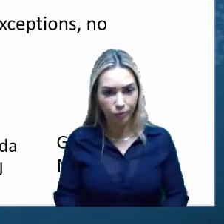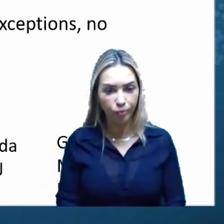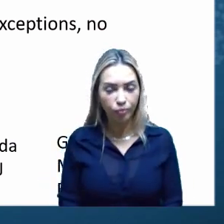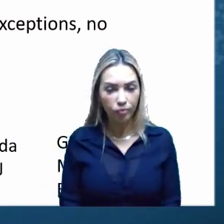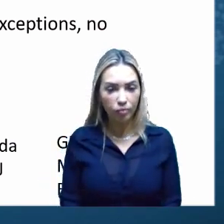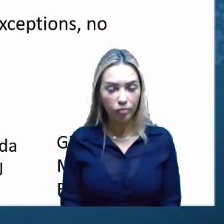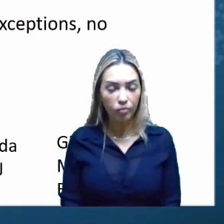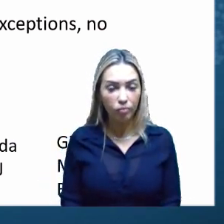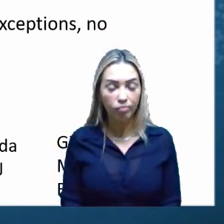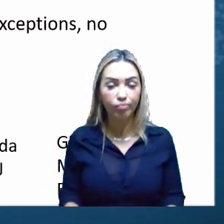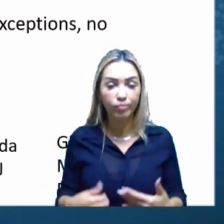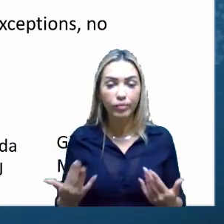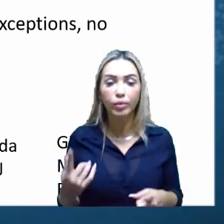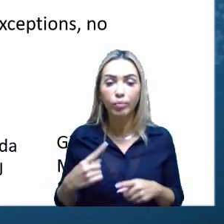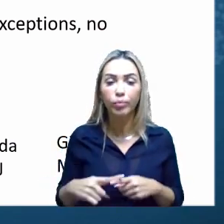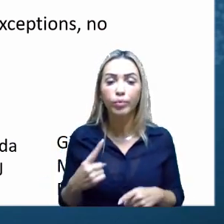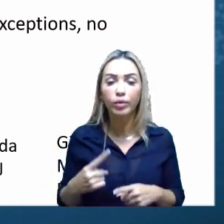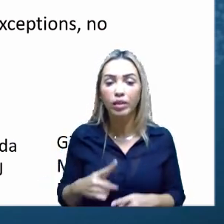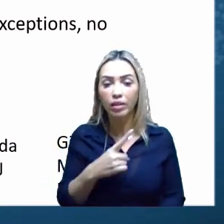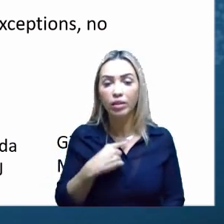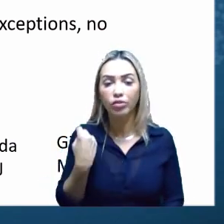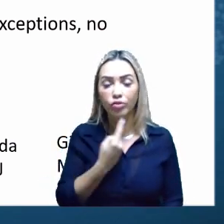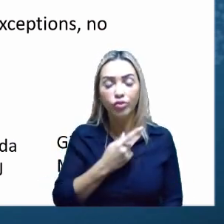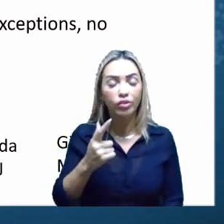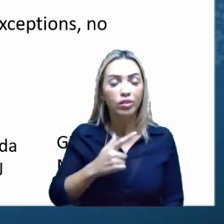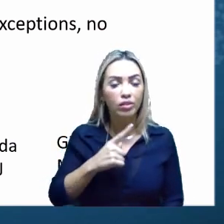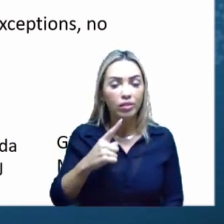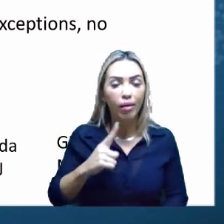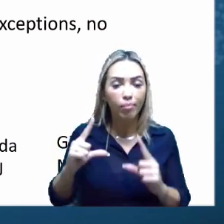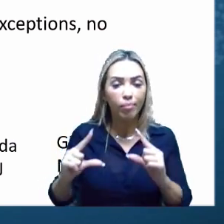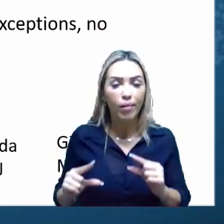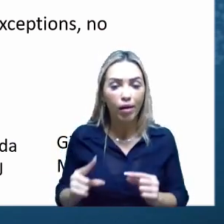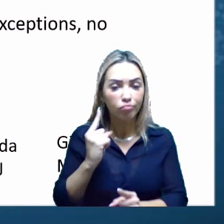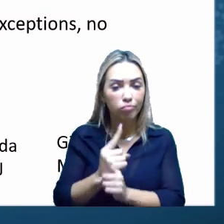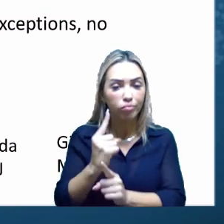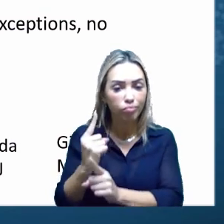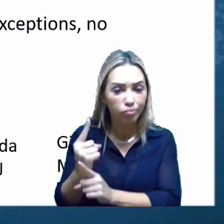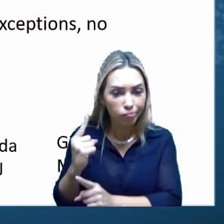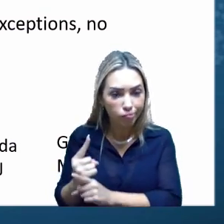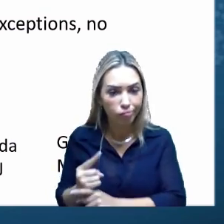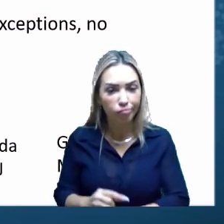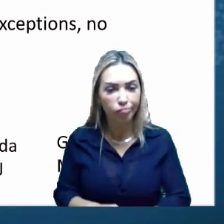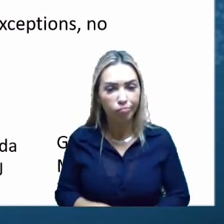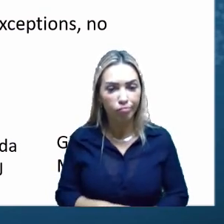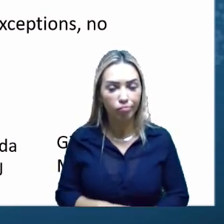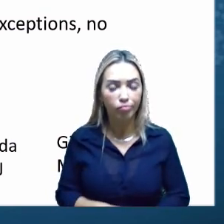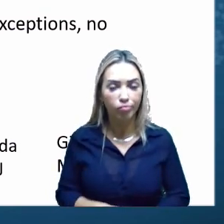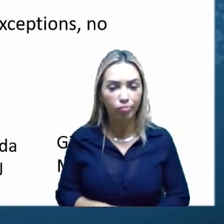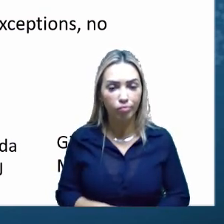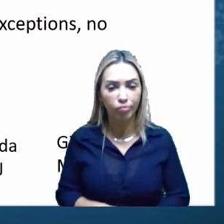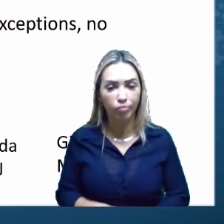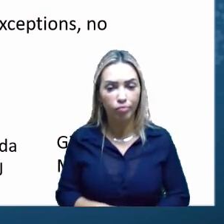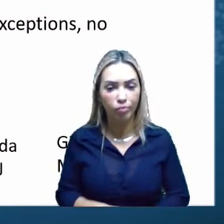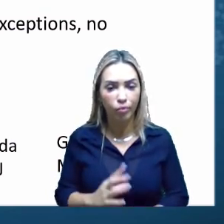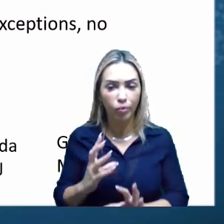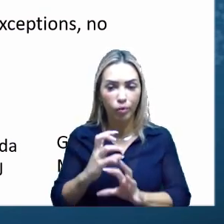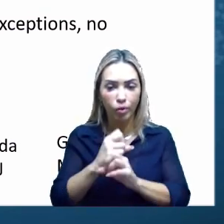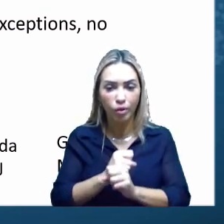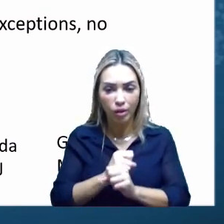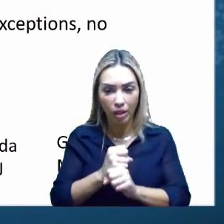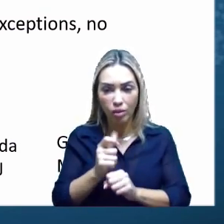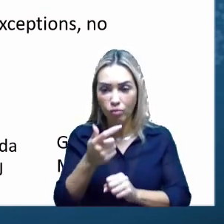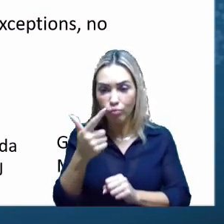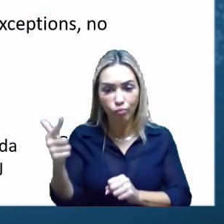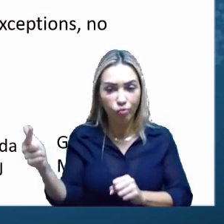Então, por que a gente tem uma detecção tão baixa taxa muito baixa também, não estavam sendo